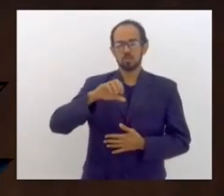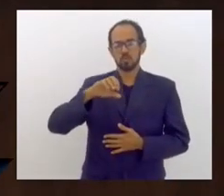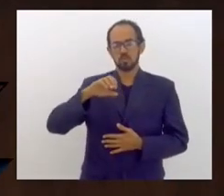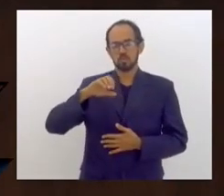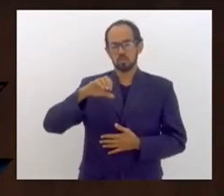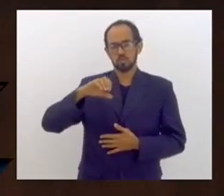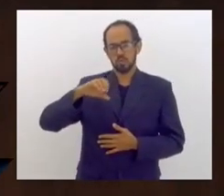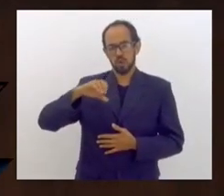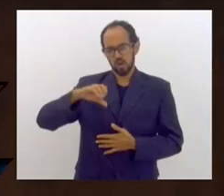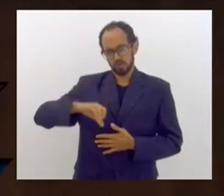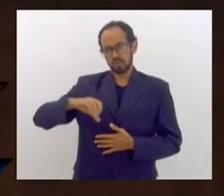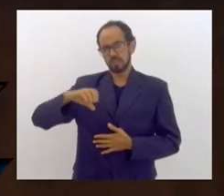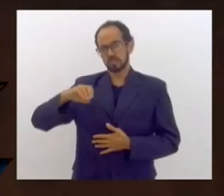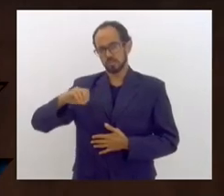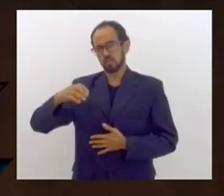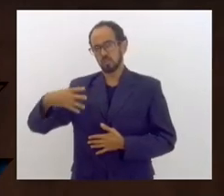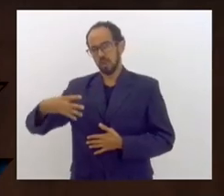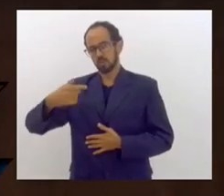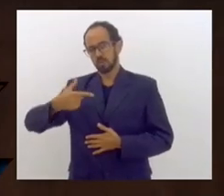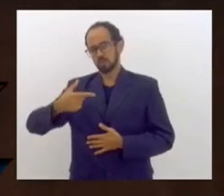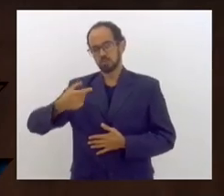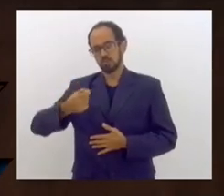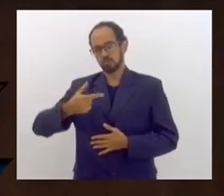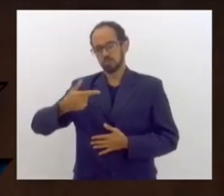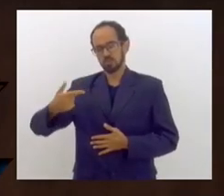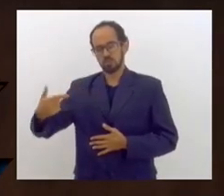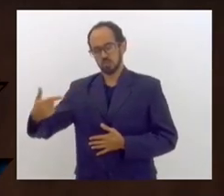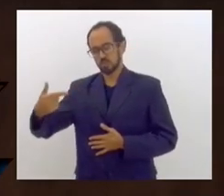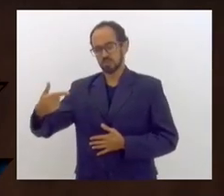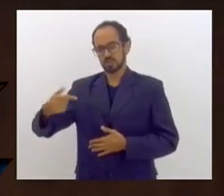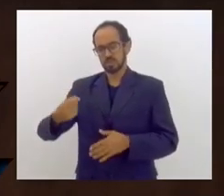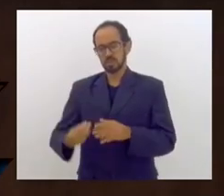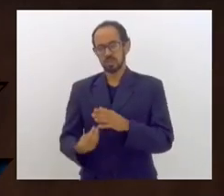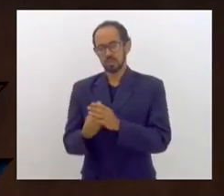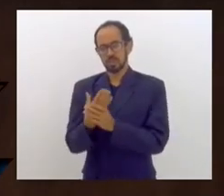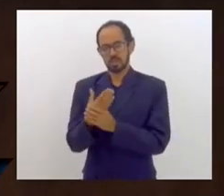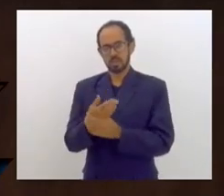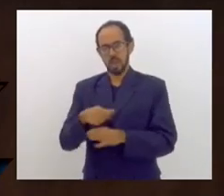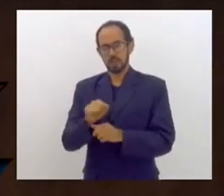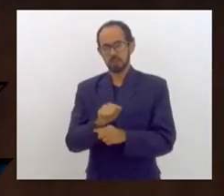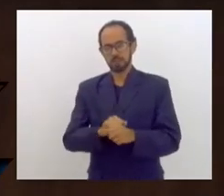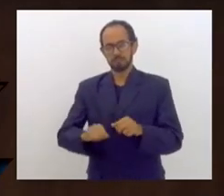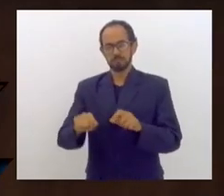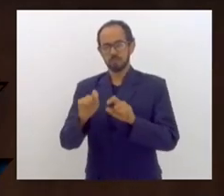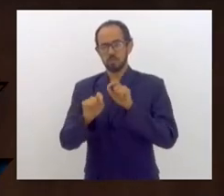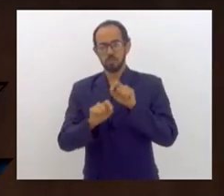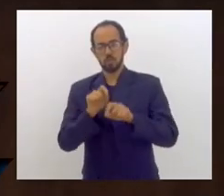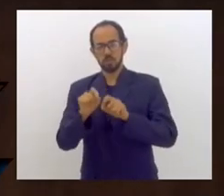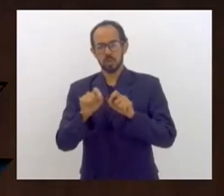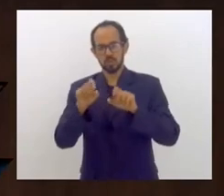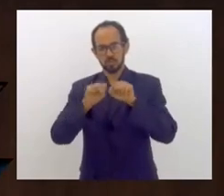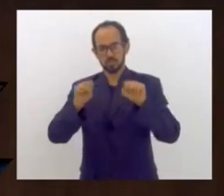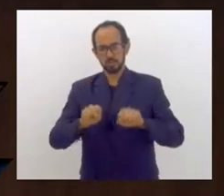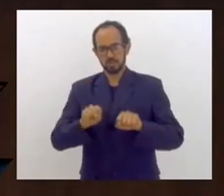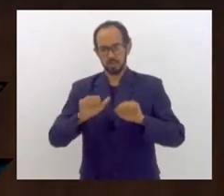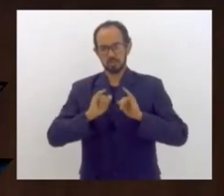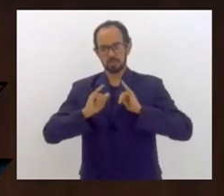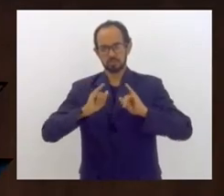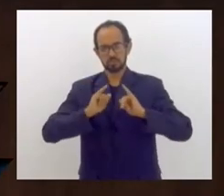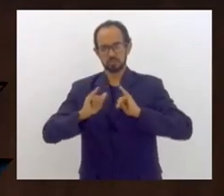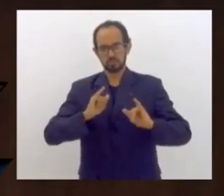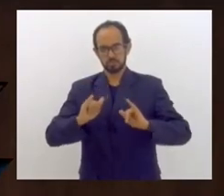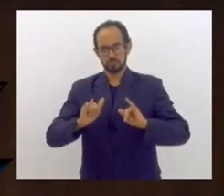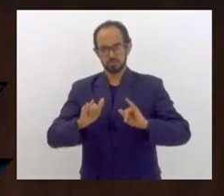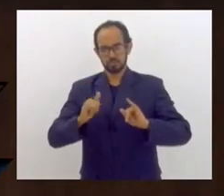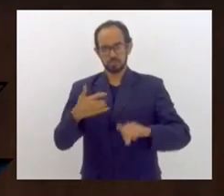9.904, de 22, que instala e determina o funcionamento do sistema de informações em